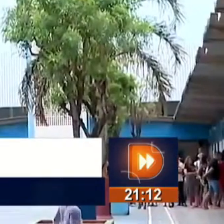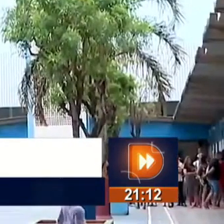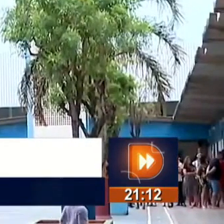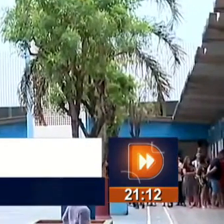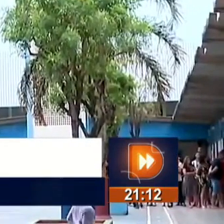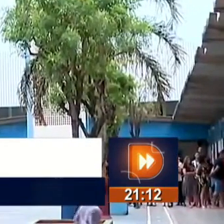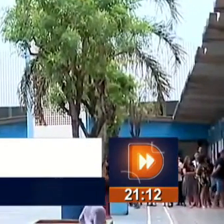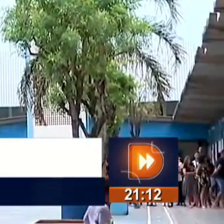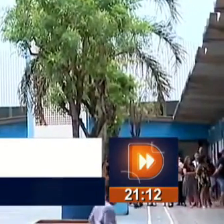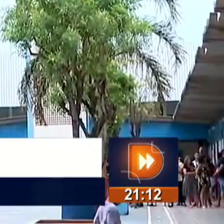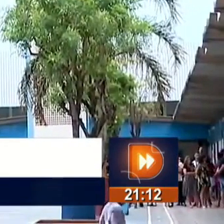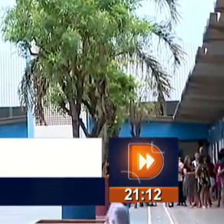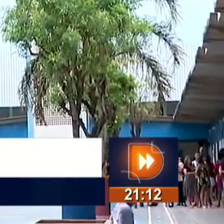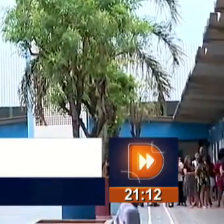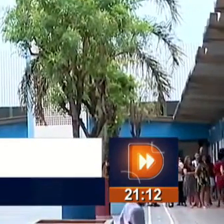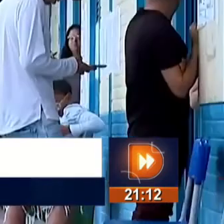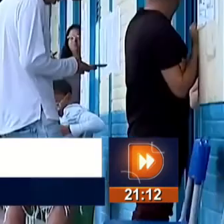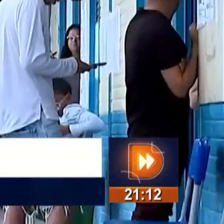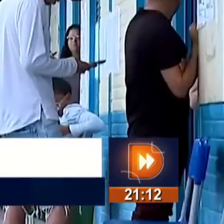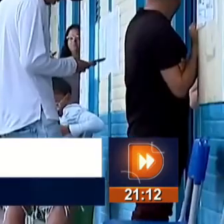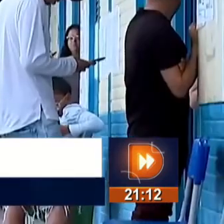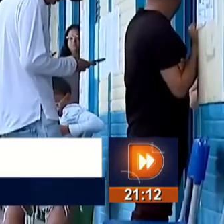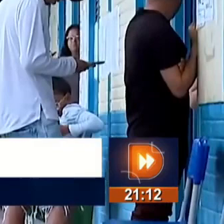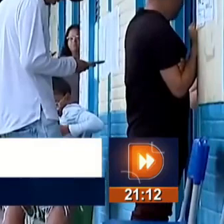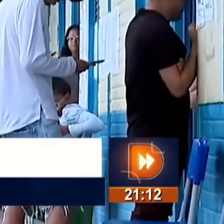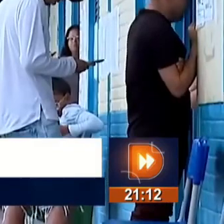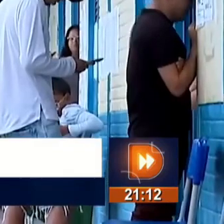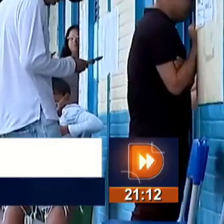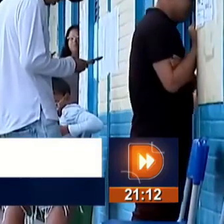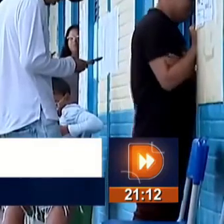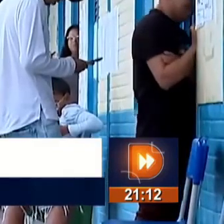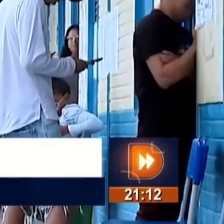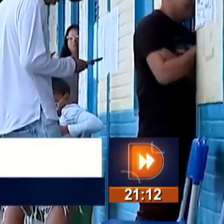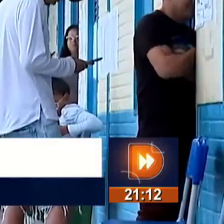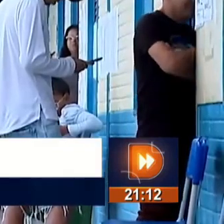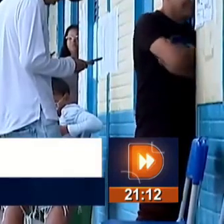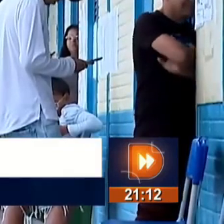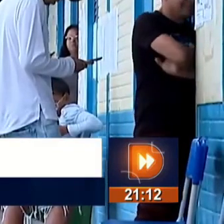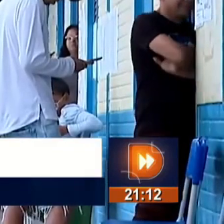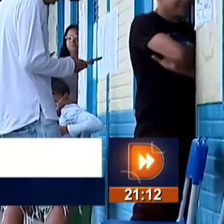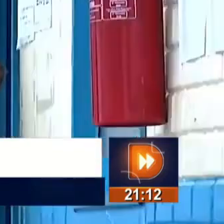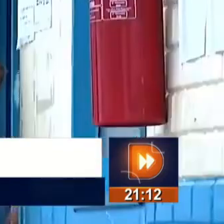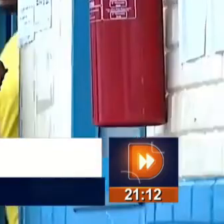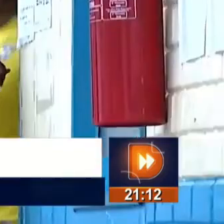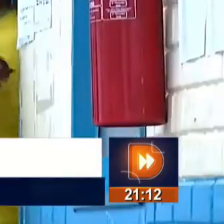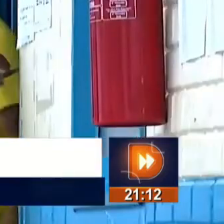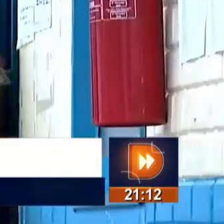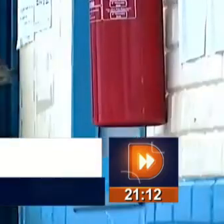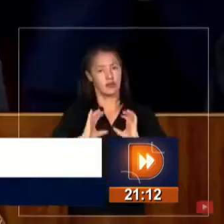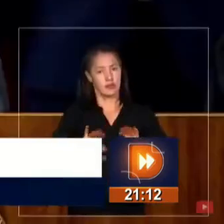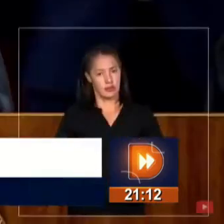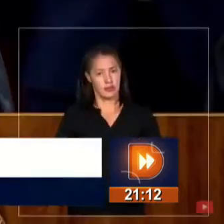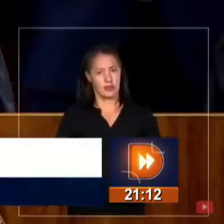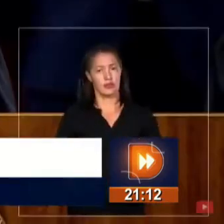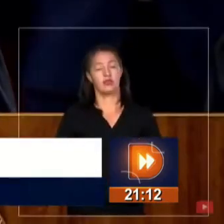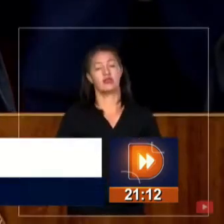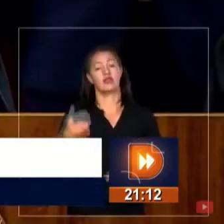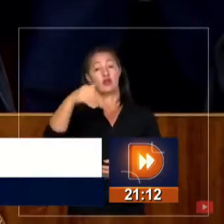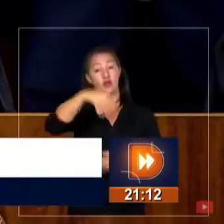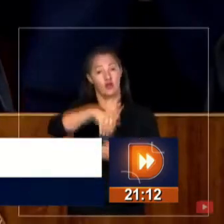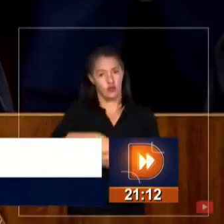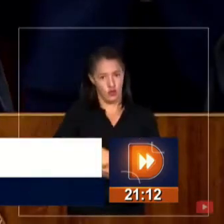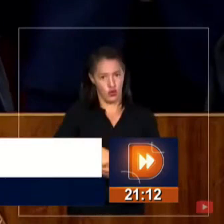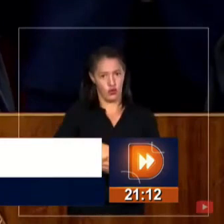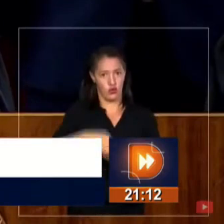Moraes disse que os problemas que causaram as filas estão sendo equacionados com os tribunais regionais eleitorais o